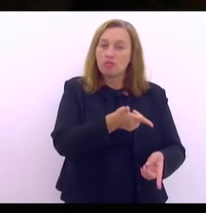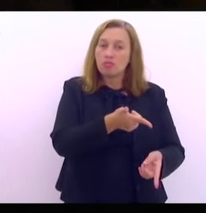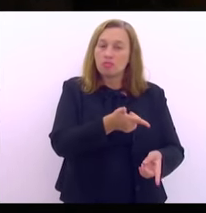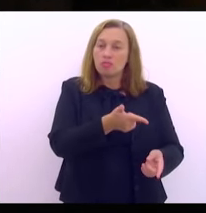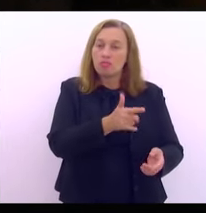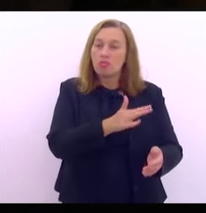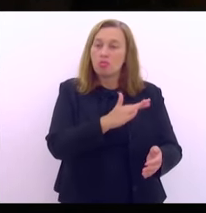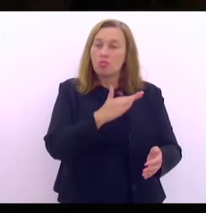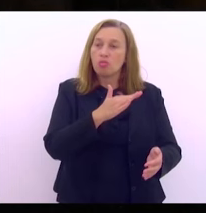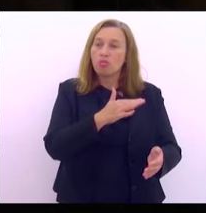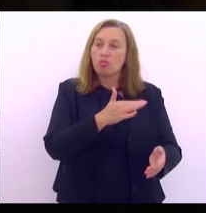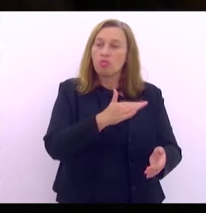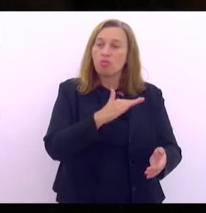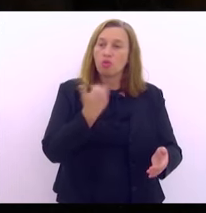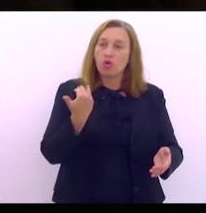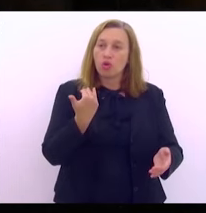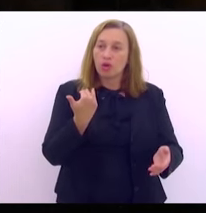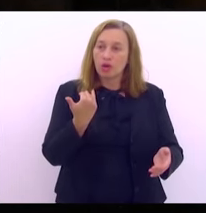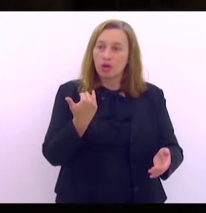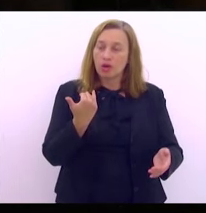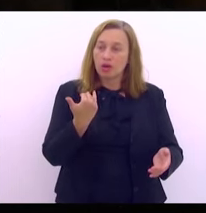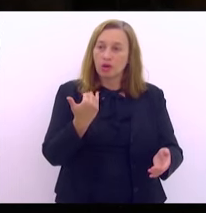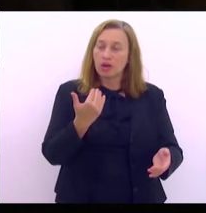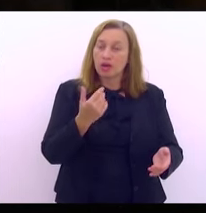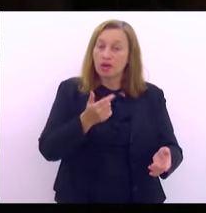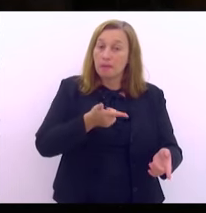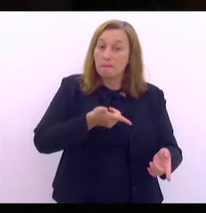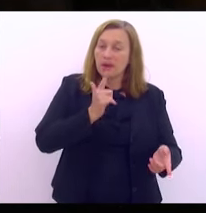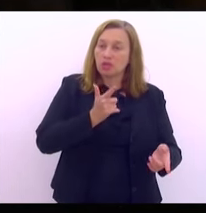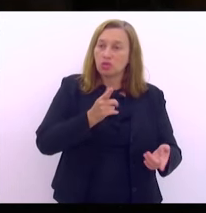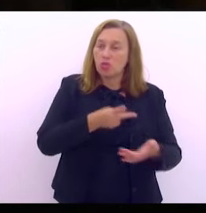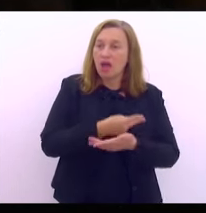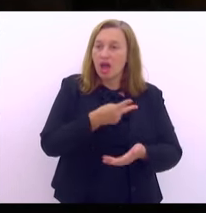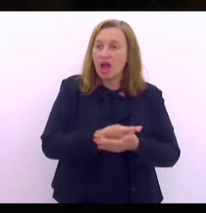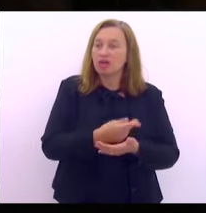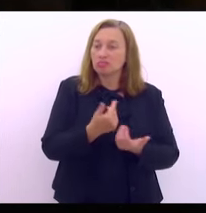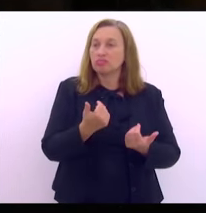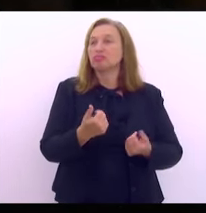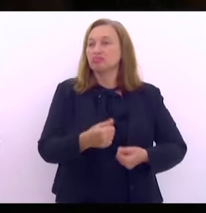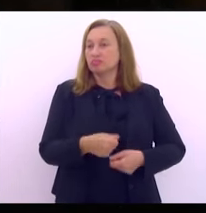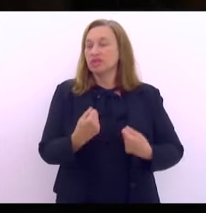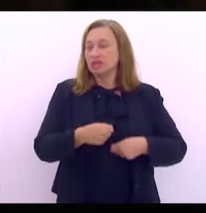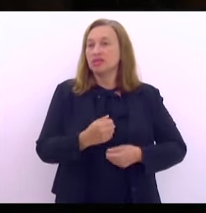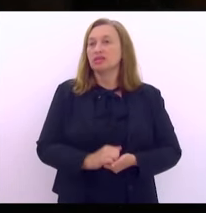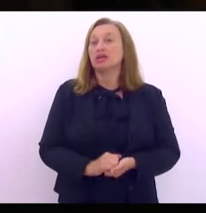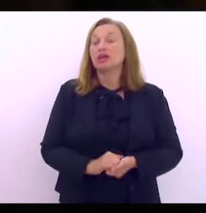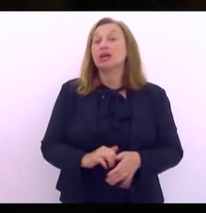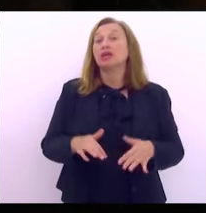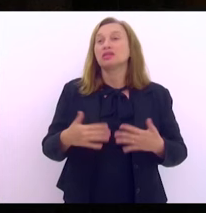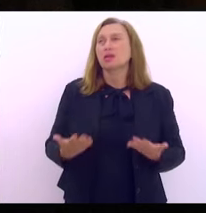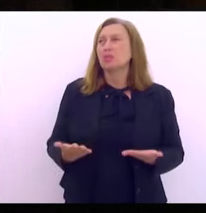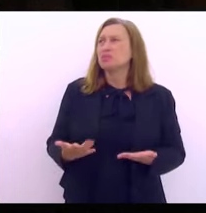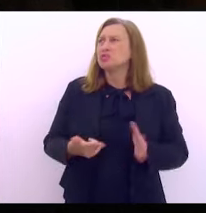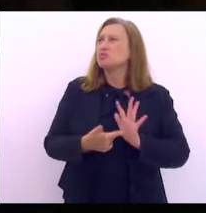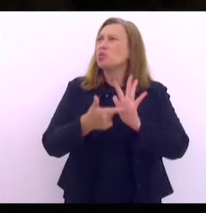também, e morreram em apenas 19 horas, isto foi